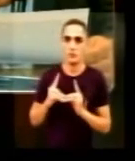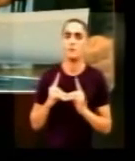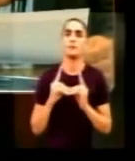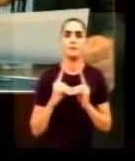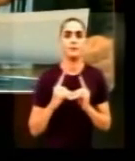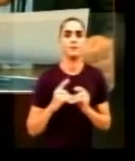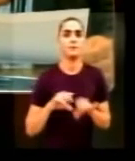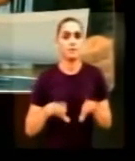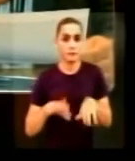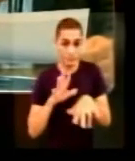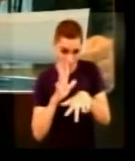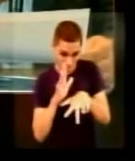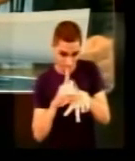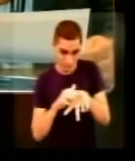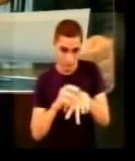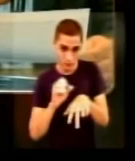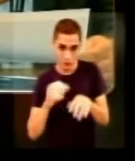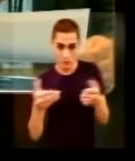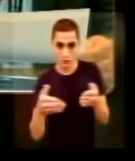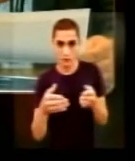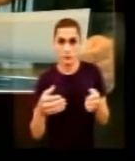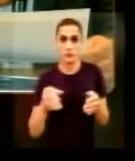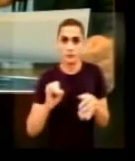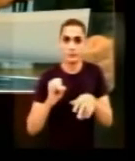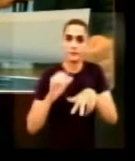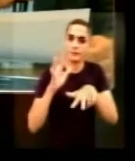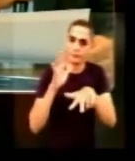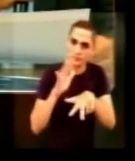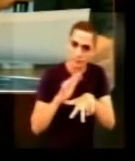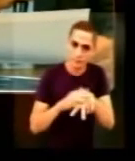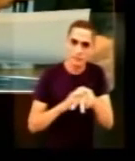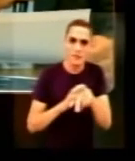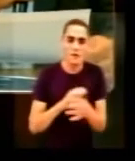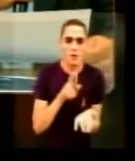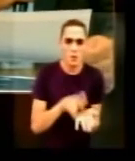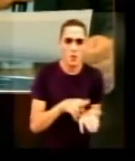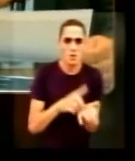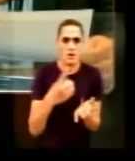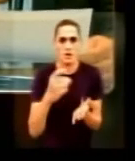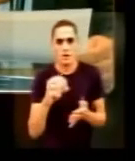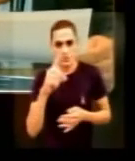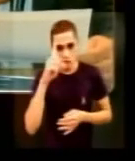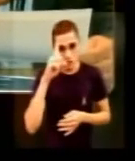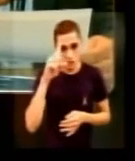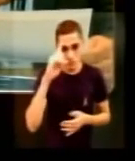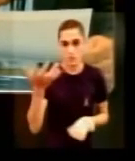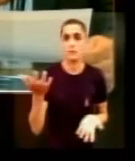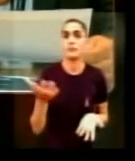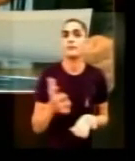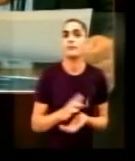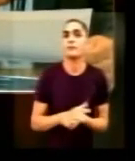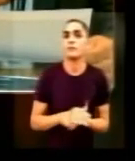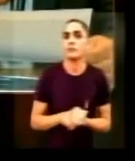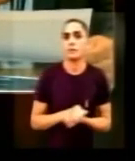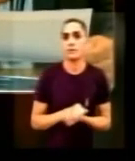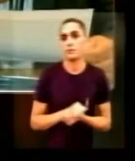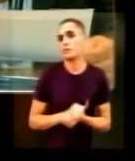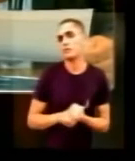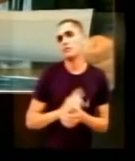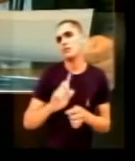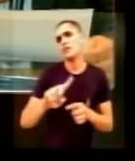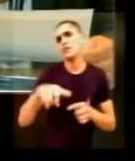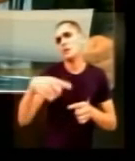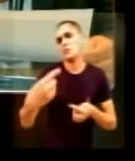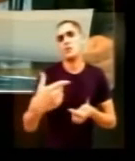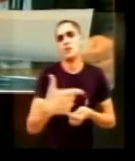dos sintomas com resultados de PCR negativos, óbitos com Covid após 20 dias